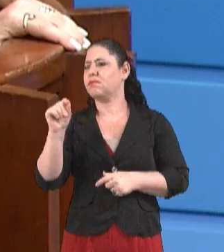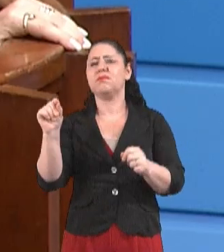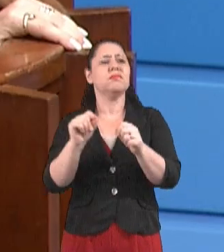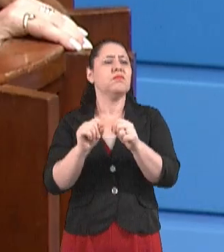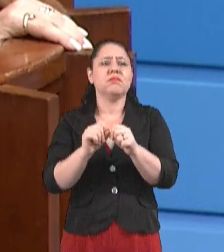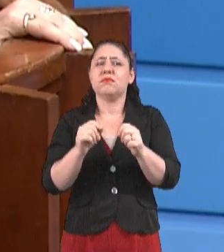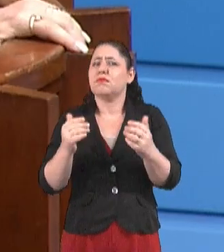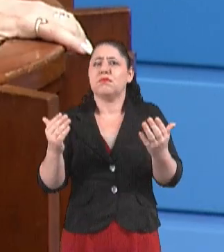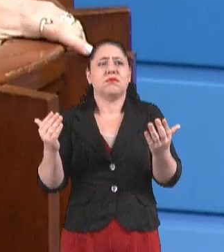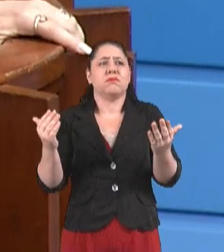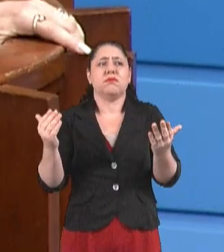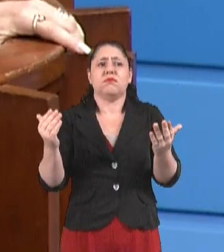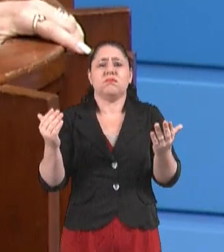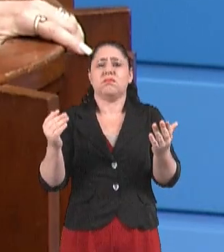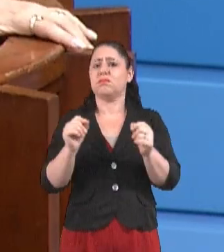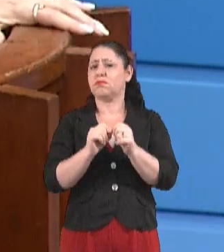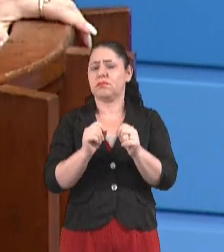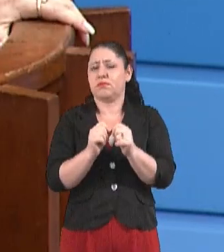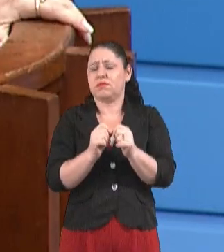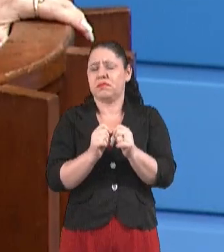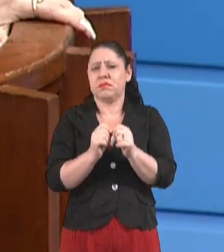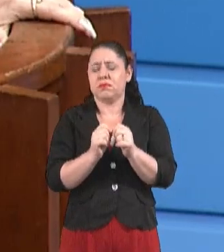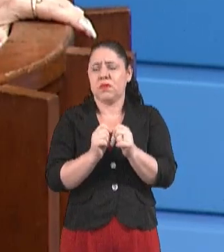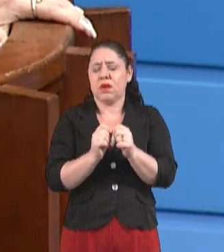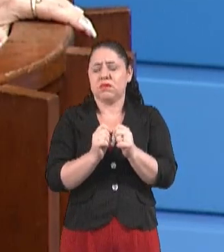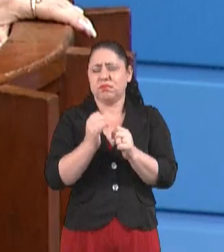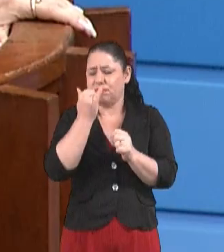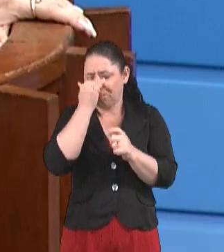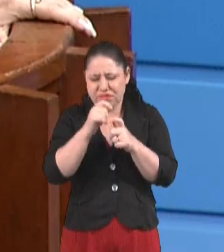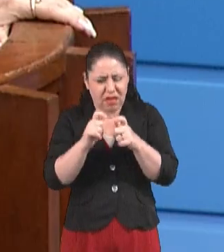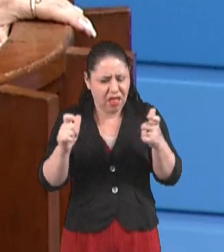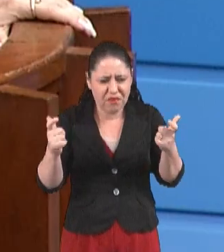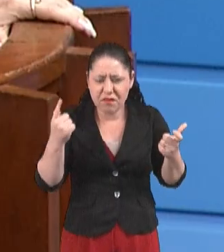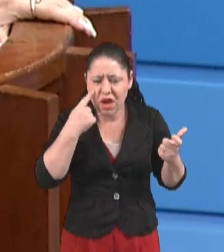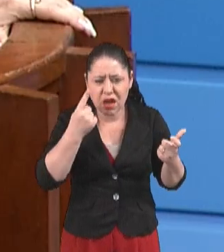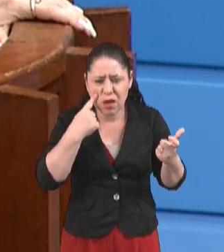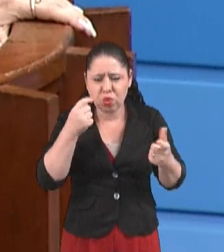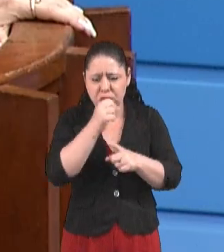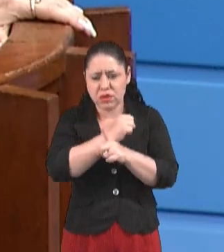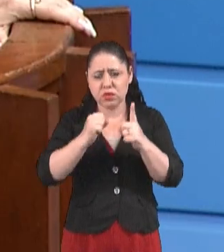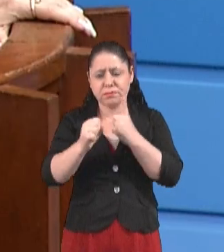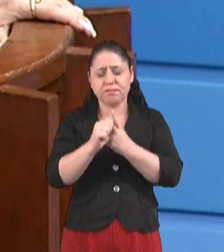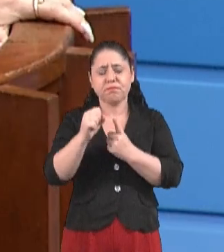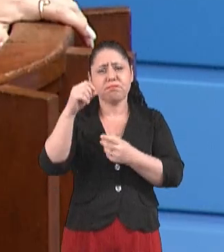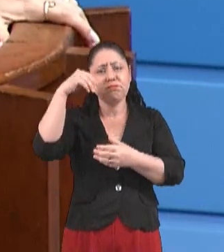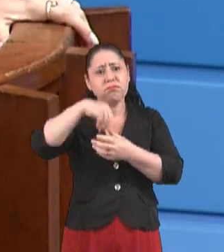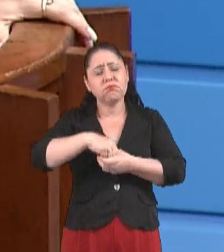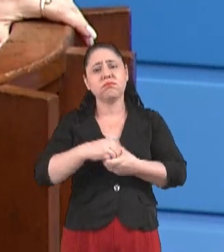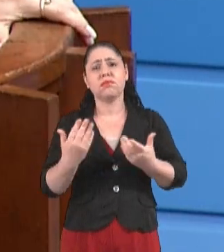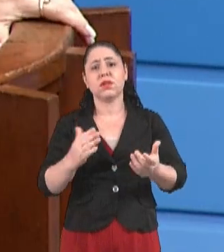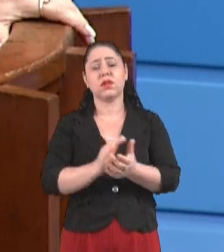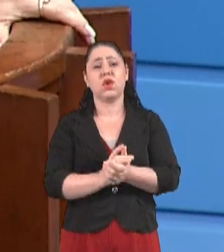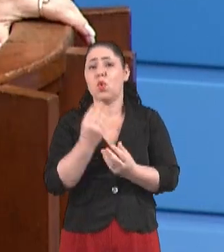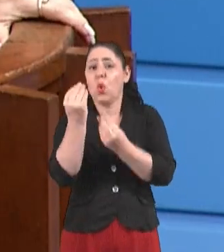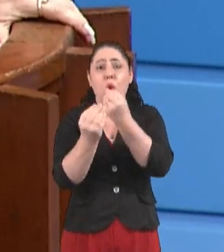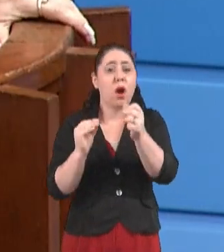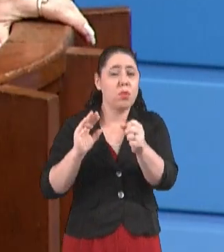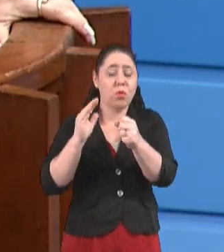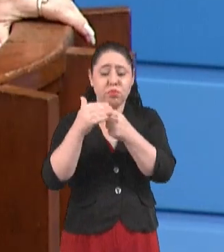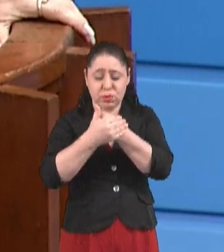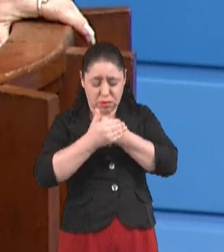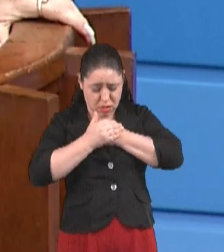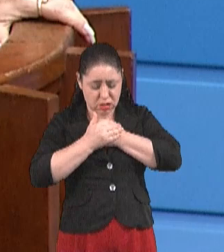fazer? O que fazer com o tamanho absurdo que a gente está vendo na nossa sociedade? Como proteger